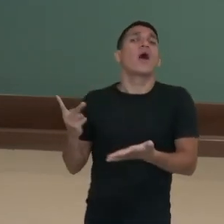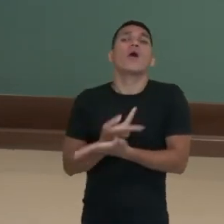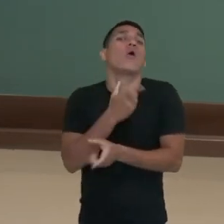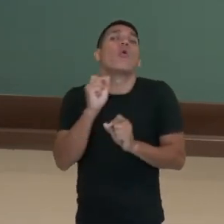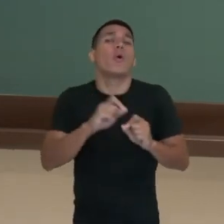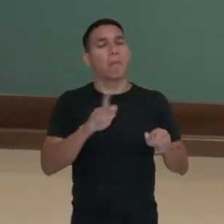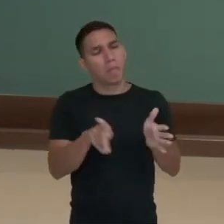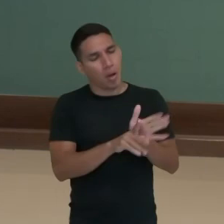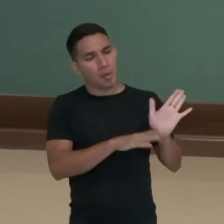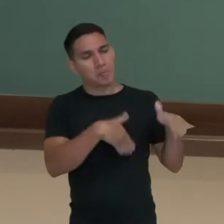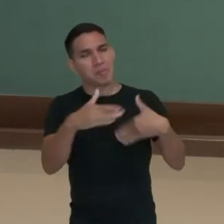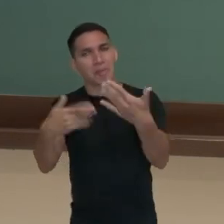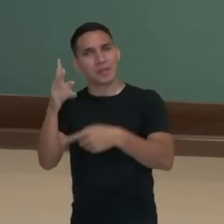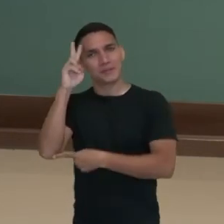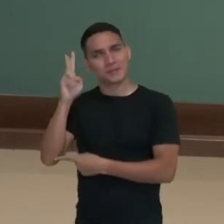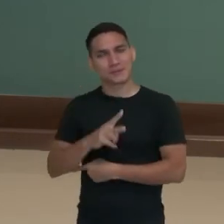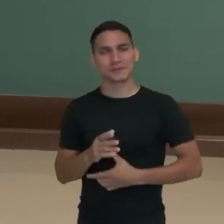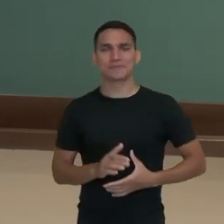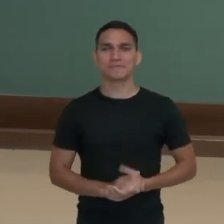acontecimentos da história.